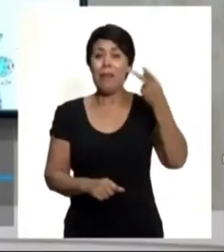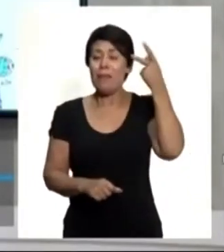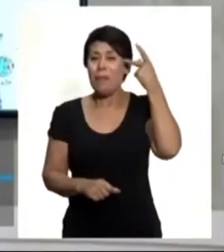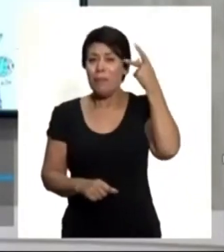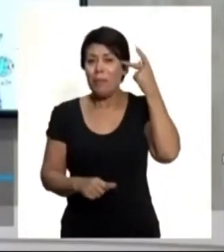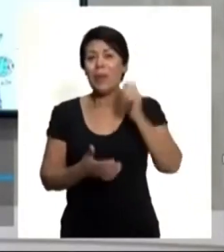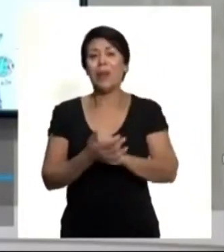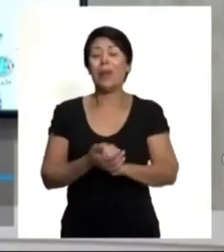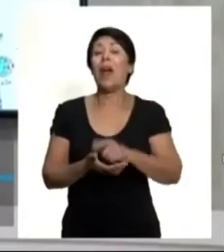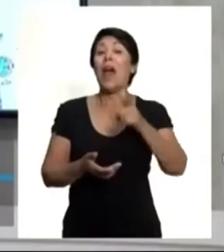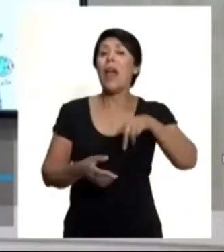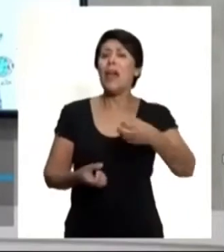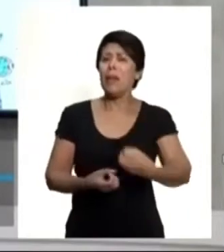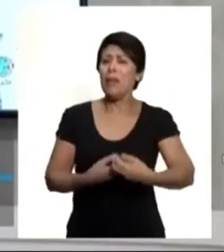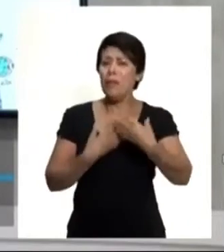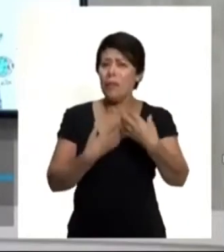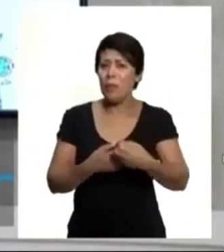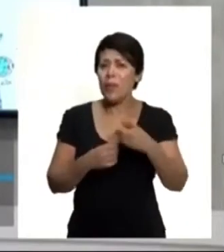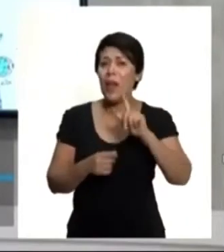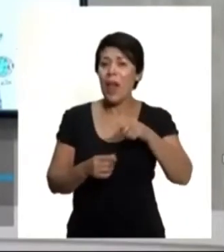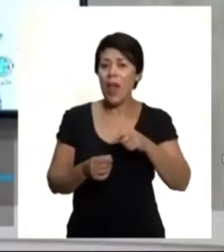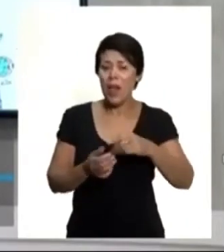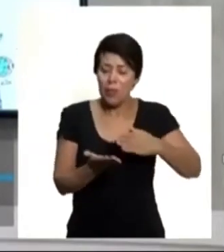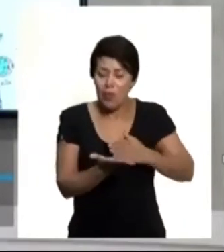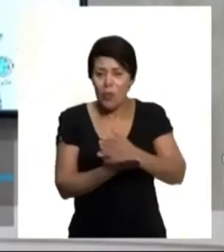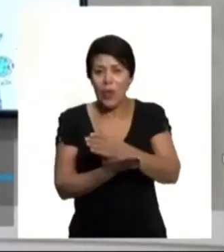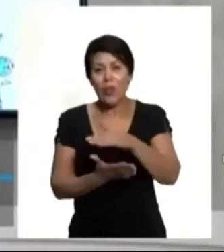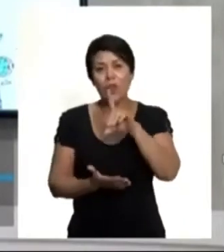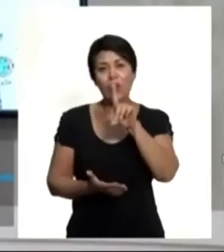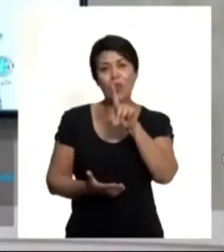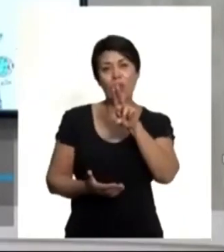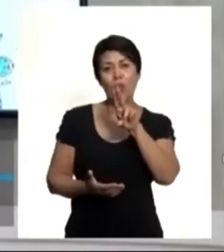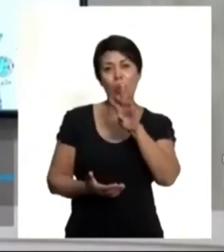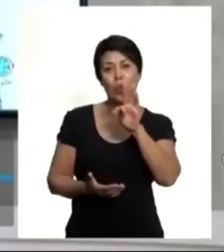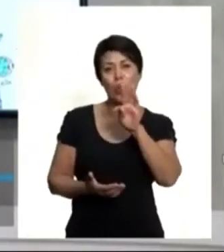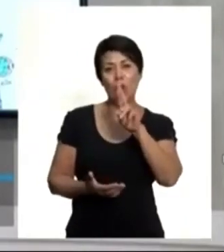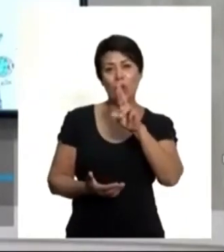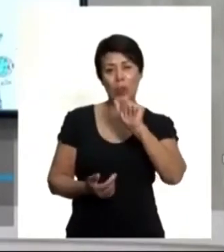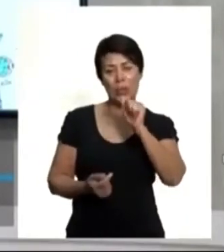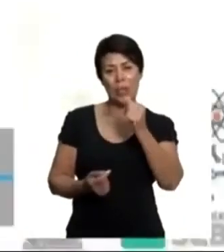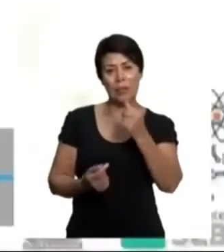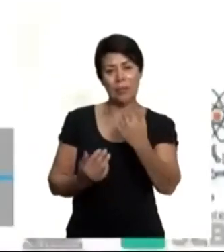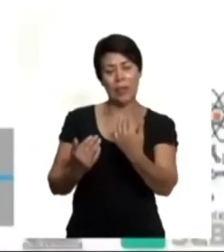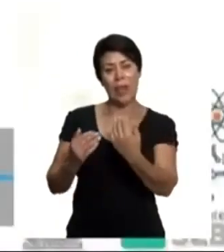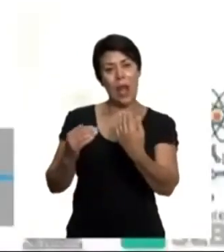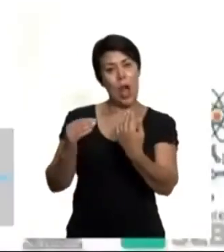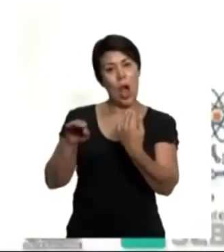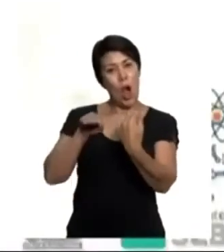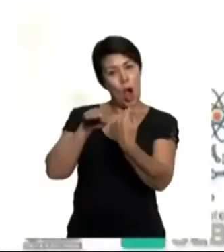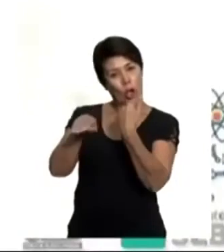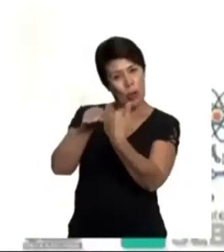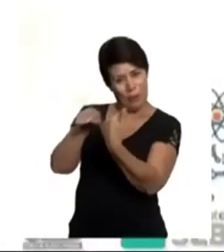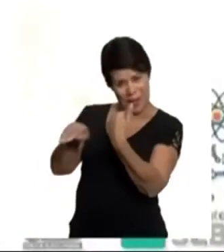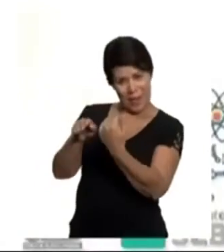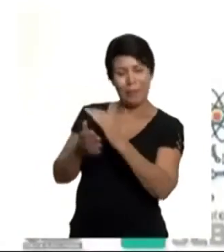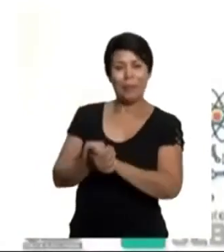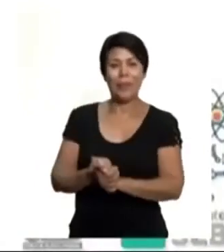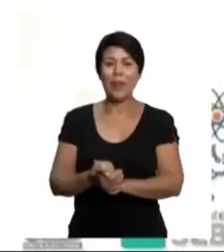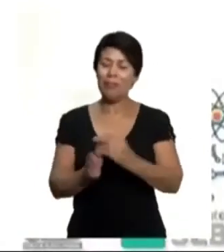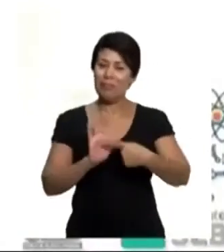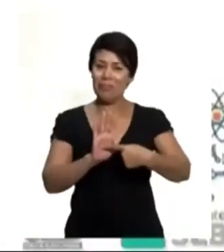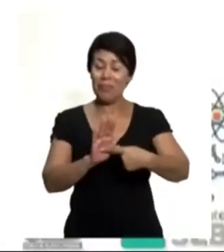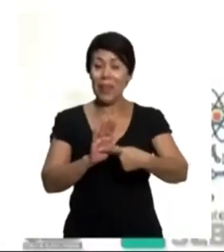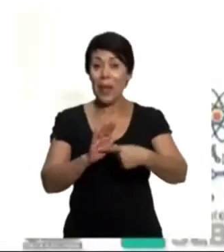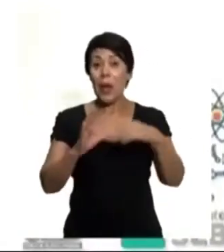megalópole em formação é o eixo da rodovia Dutra. Olha a megalópole em formação aqui, galera. Fica claro? Eu trouxe uma imagem